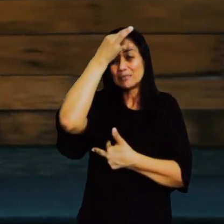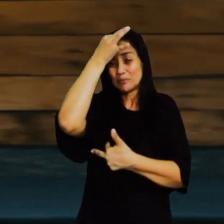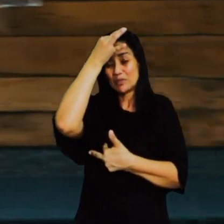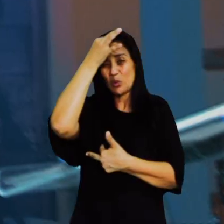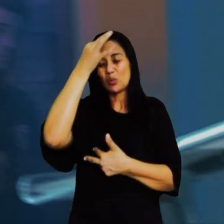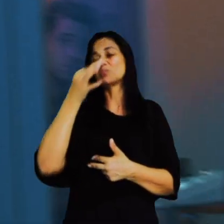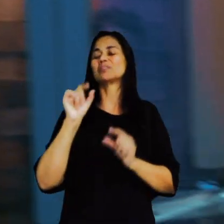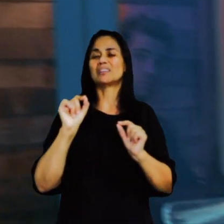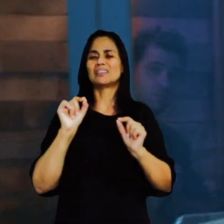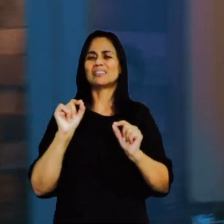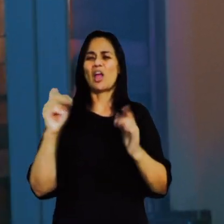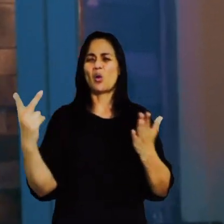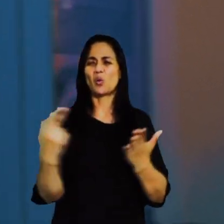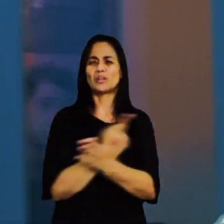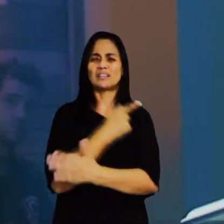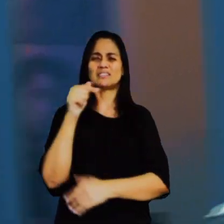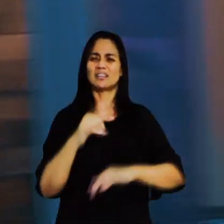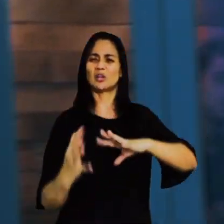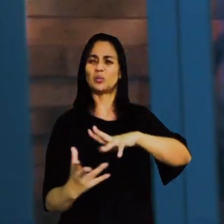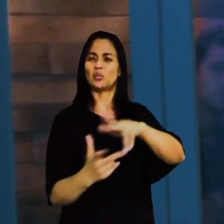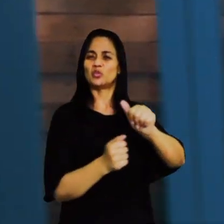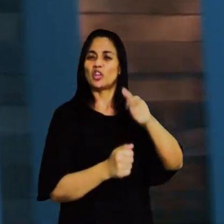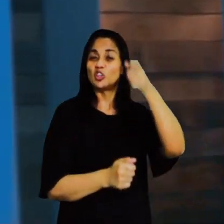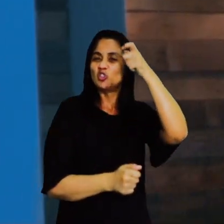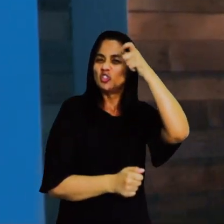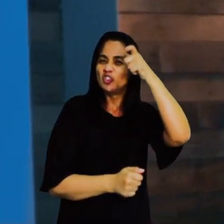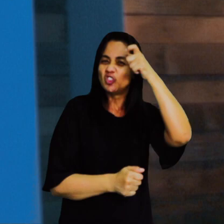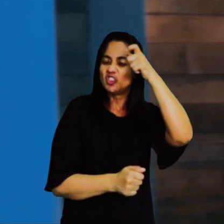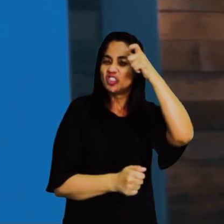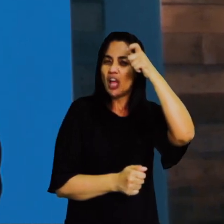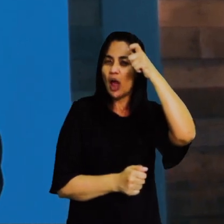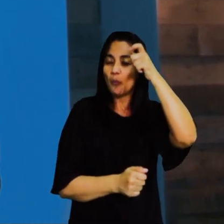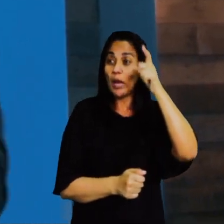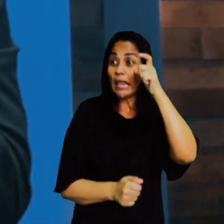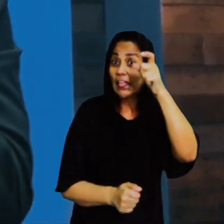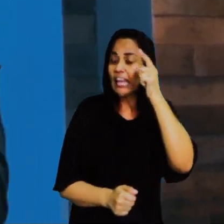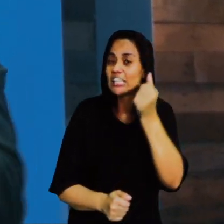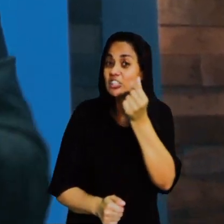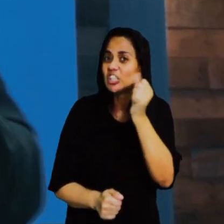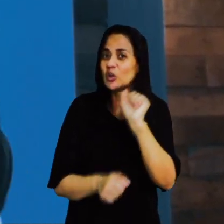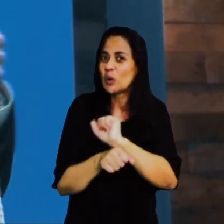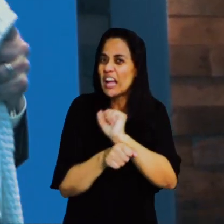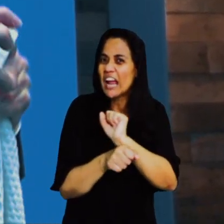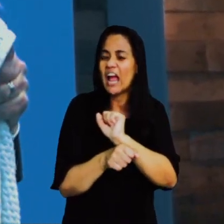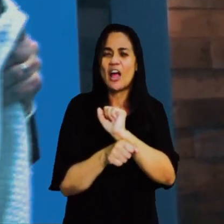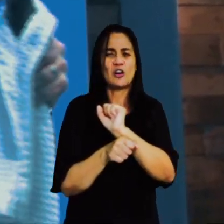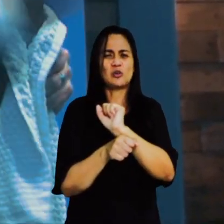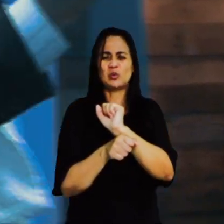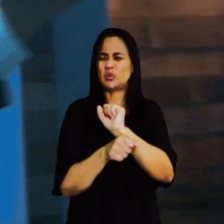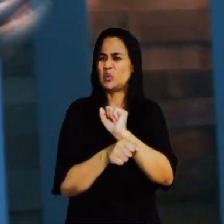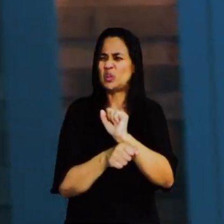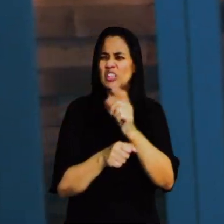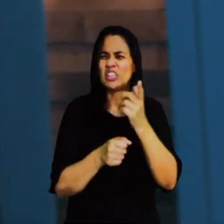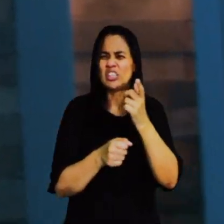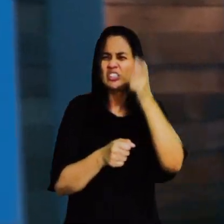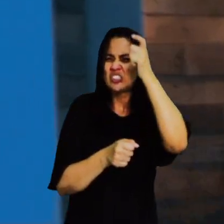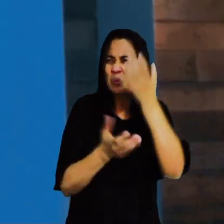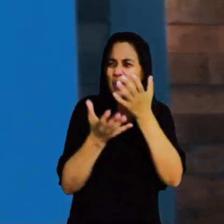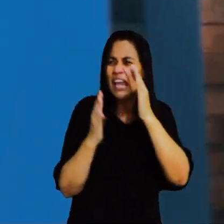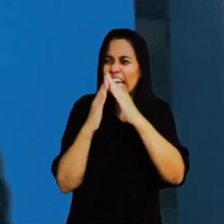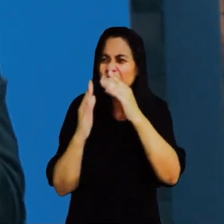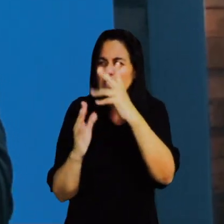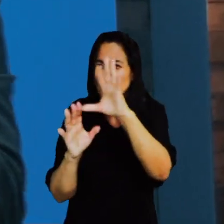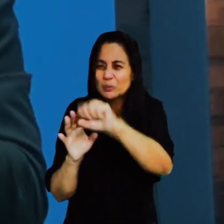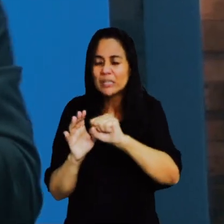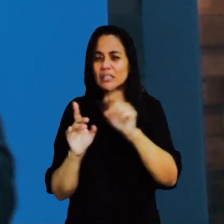Deus, e o diabo não está atrás do teu dinheiro, do teu carro, da tua casa. Ele não está atrás disso, mas ele usa isso para te atazanar. Ele está atrás da